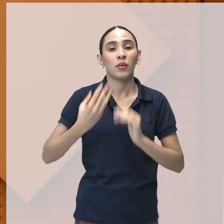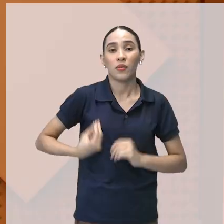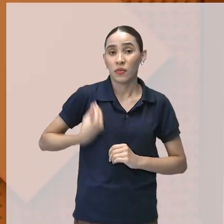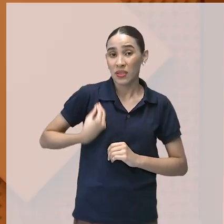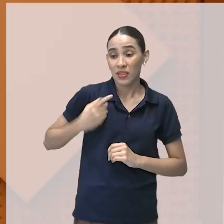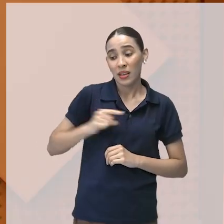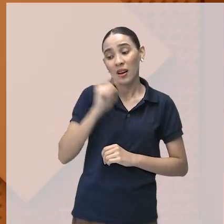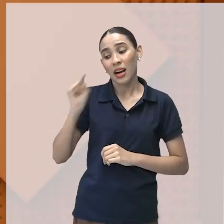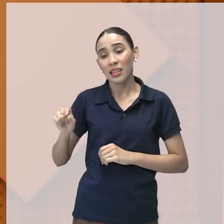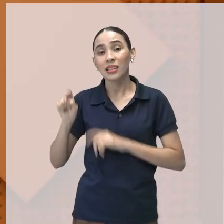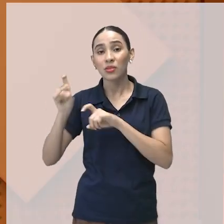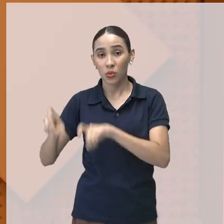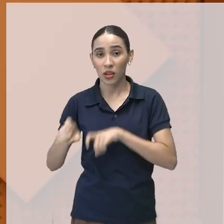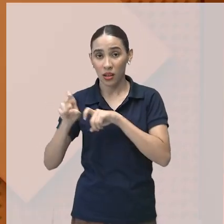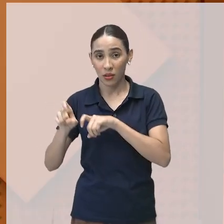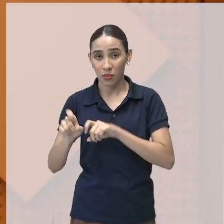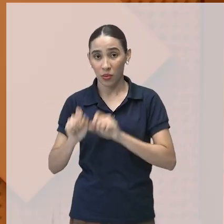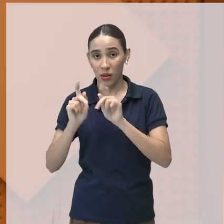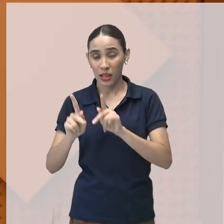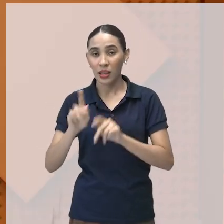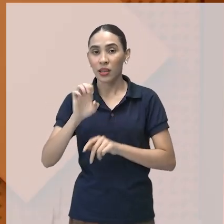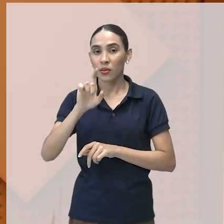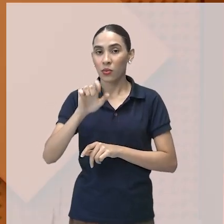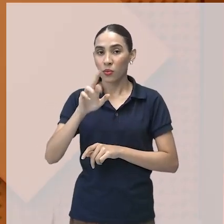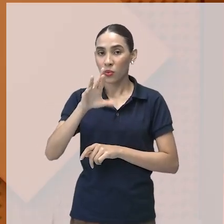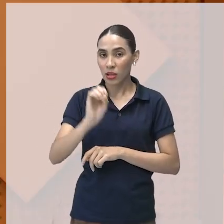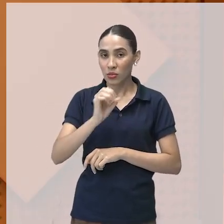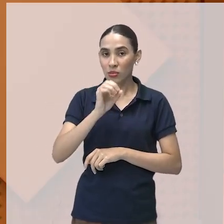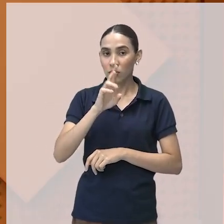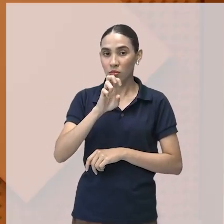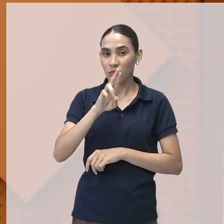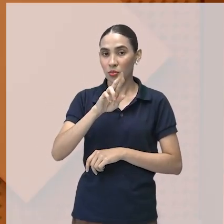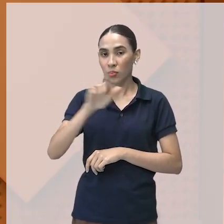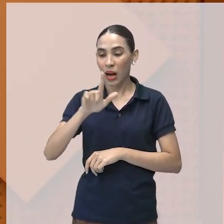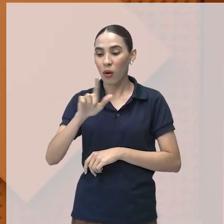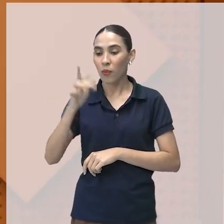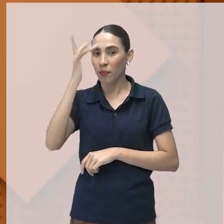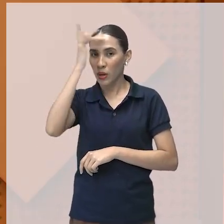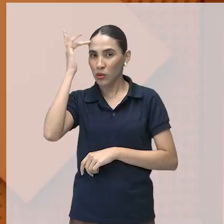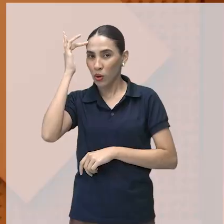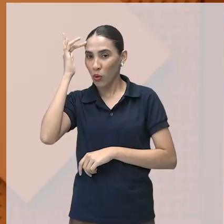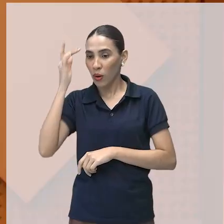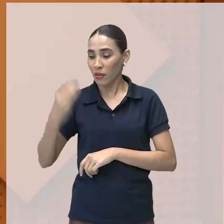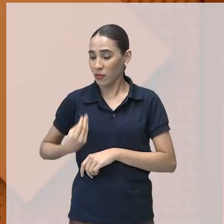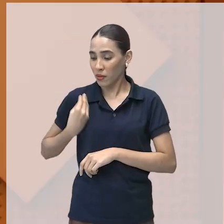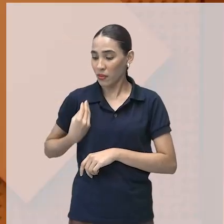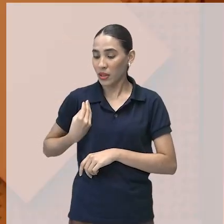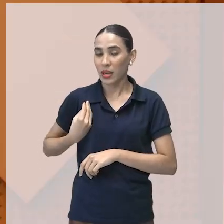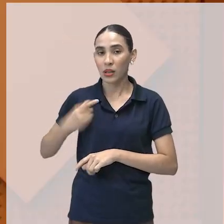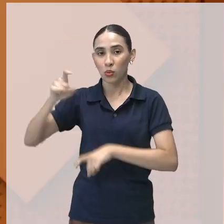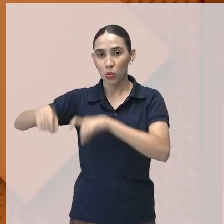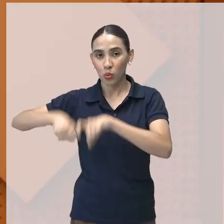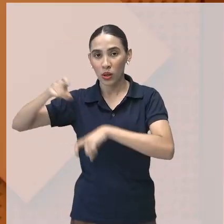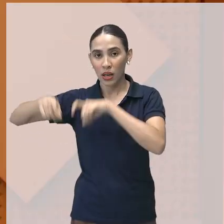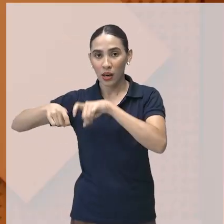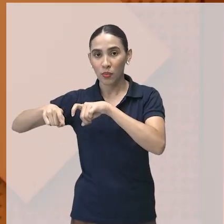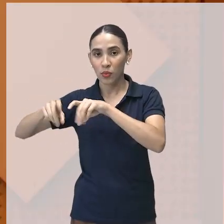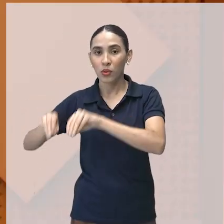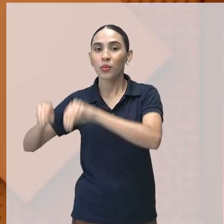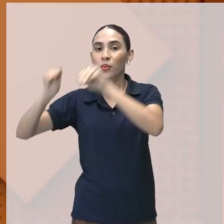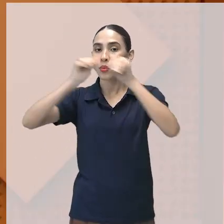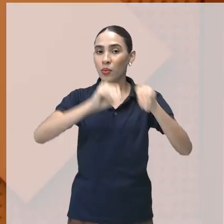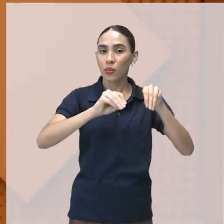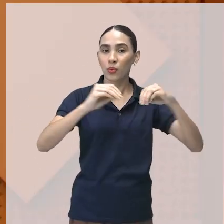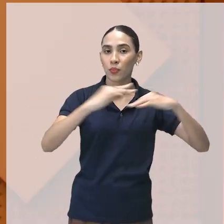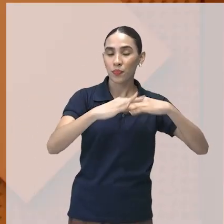lá no campo, certo? E o êxodo rural, a saída do homem do campo para a cidade, ela ocorre em